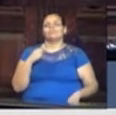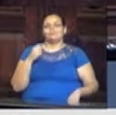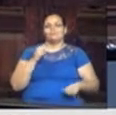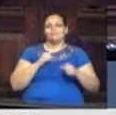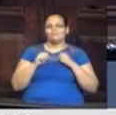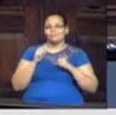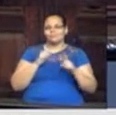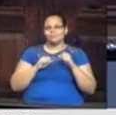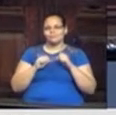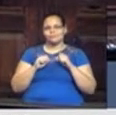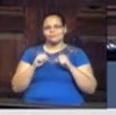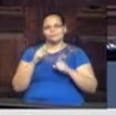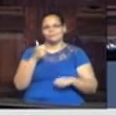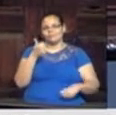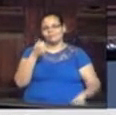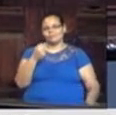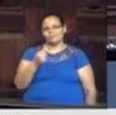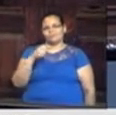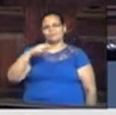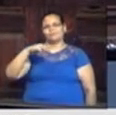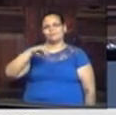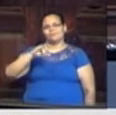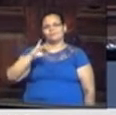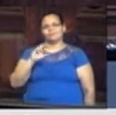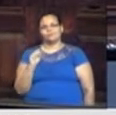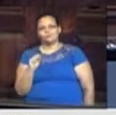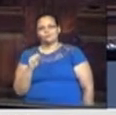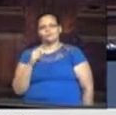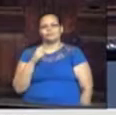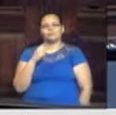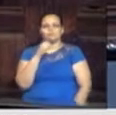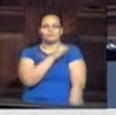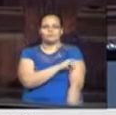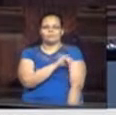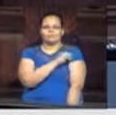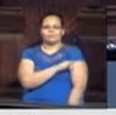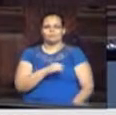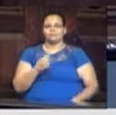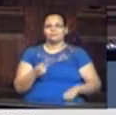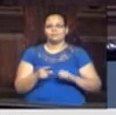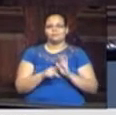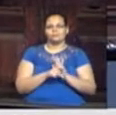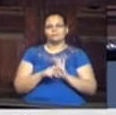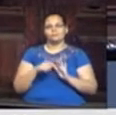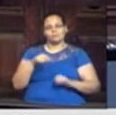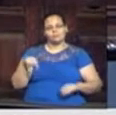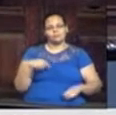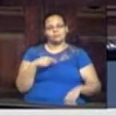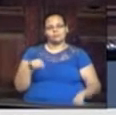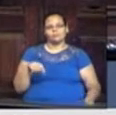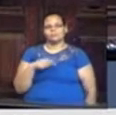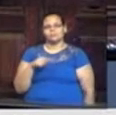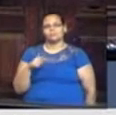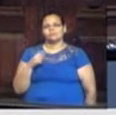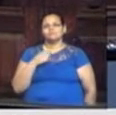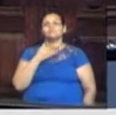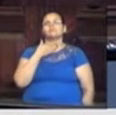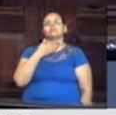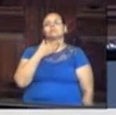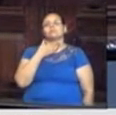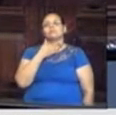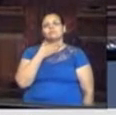aspirações dos 17 milhões de cariocas e fluminenses. Nós somos a